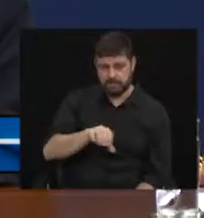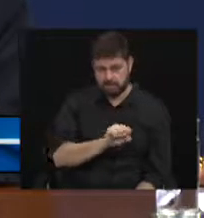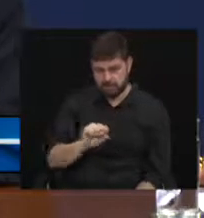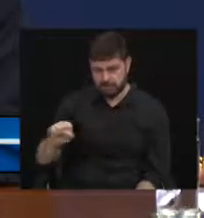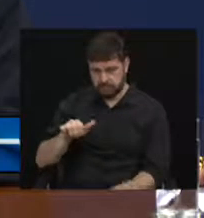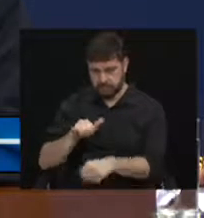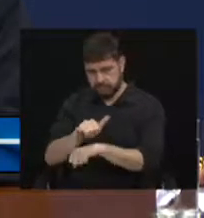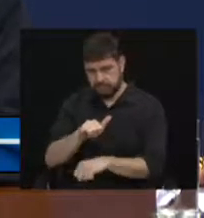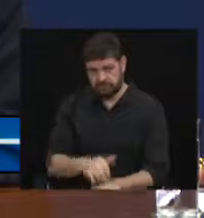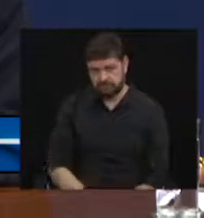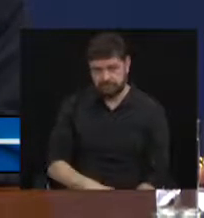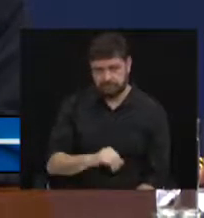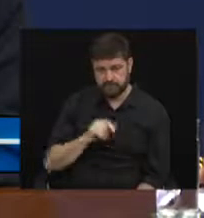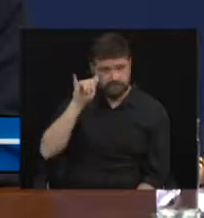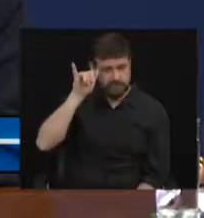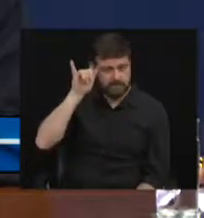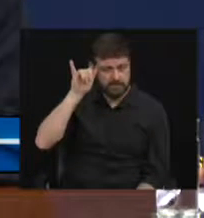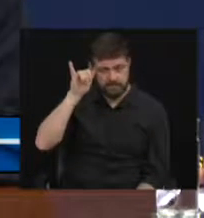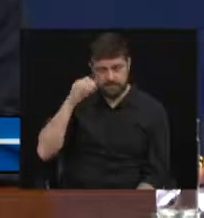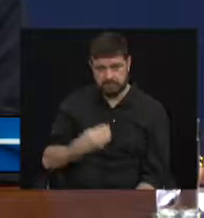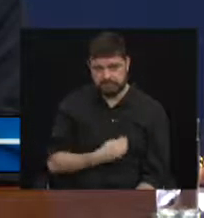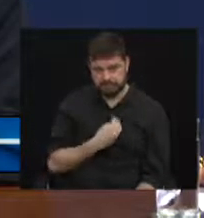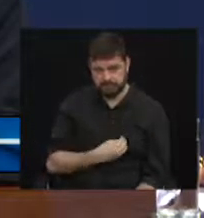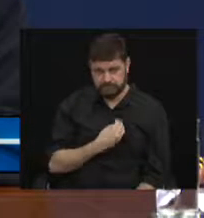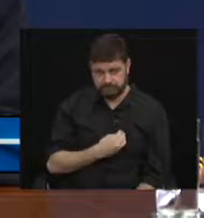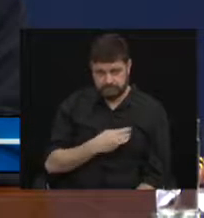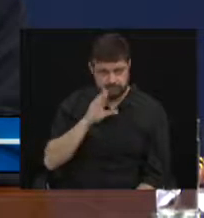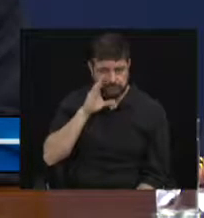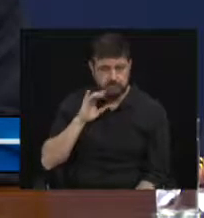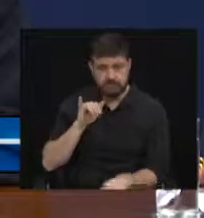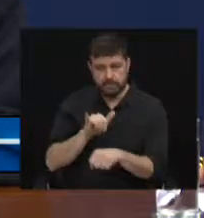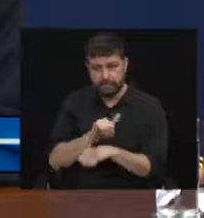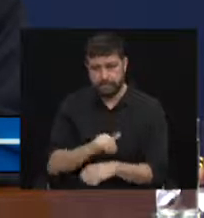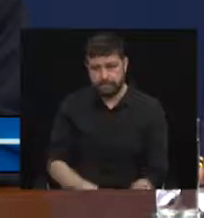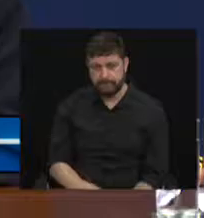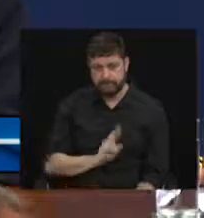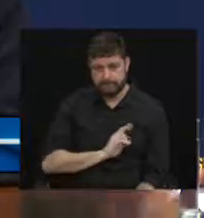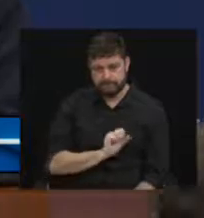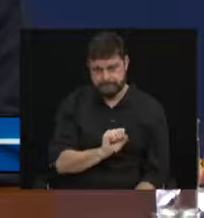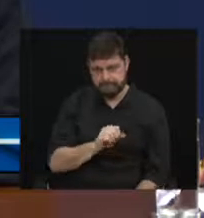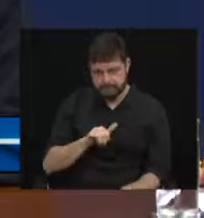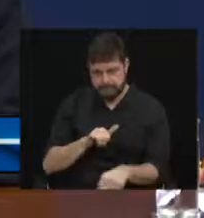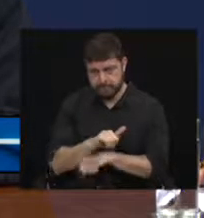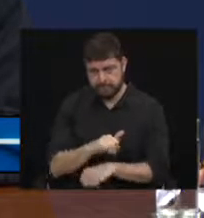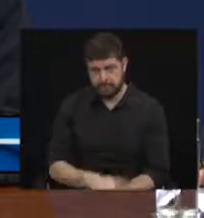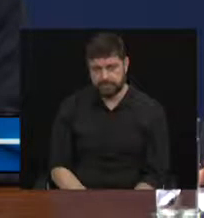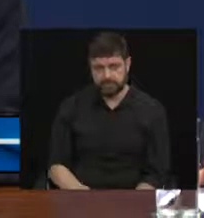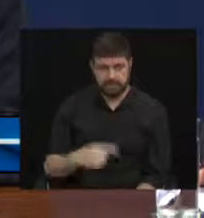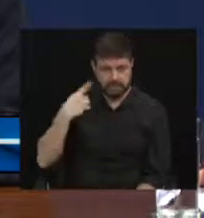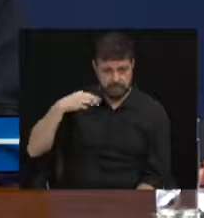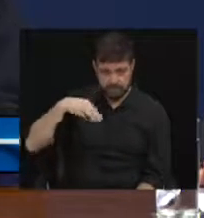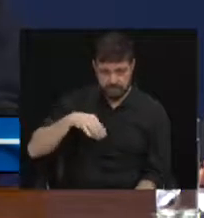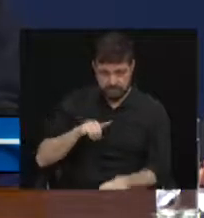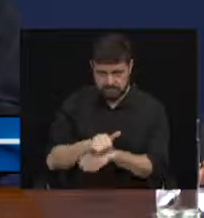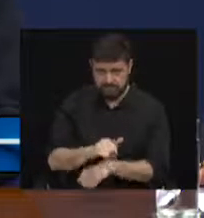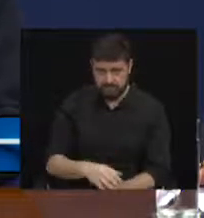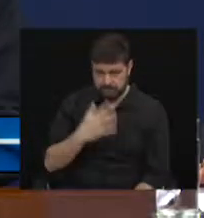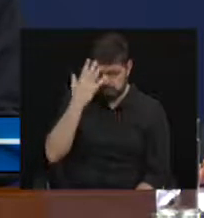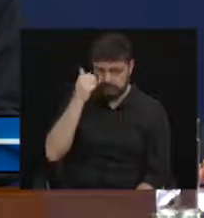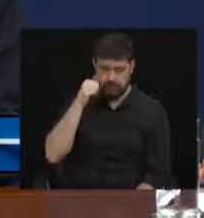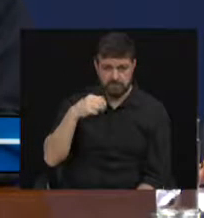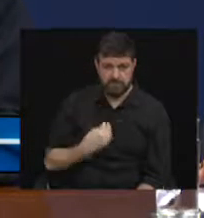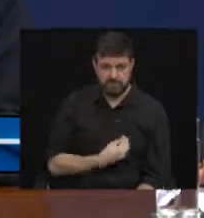Filho, presente. Vereador Carlão, do PT, presente. Vereador Carmo Luiz, ausente. Vereador Cídio Ferreira, presente. Vereador Sidão Santos, presente.